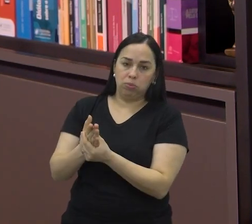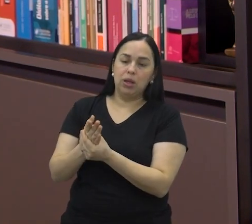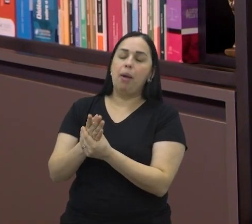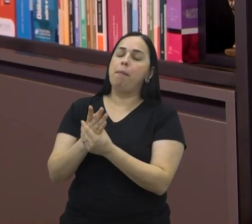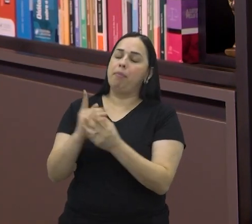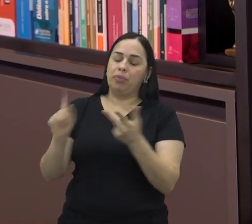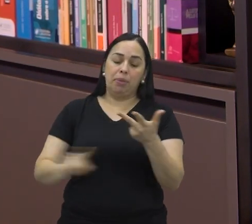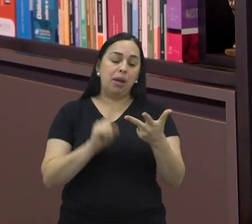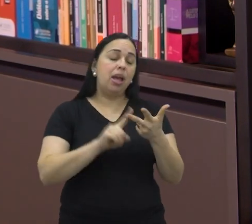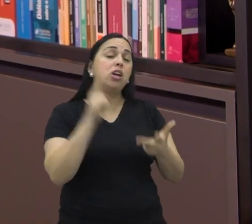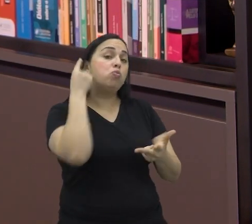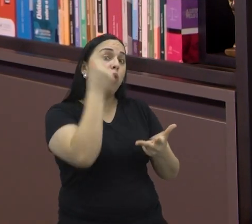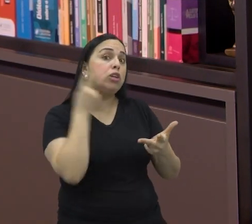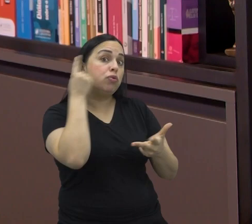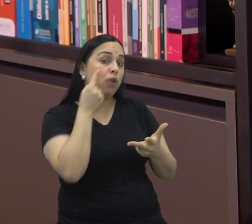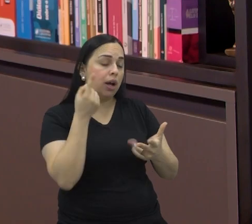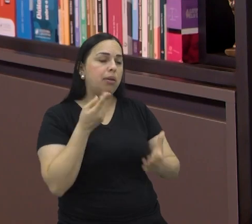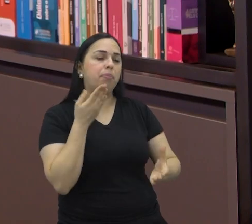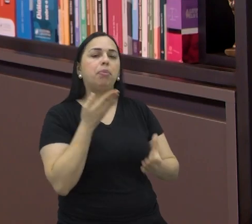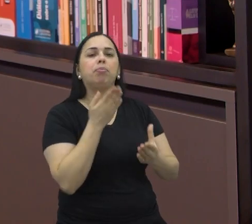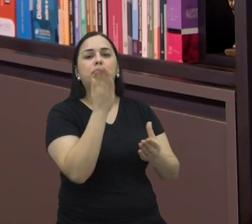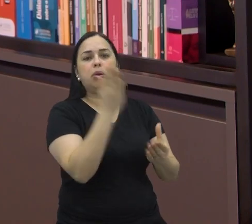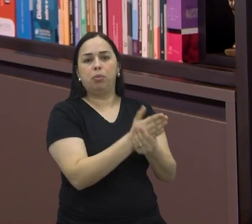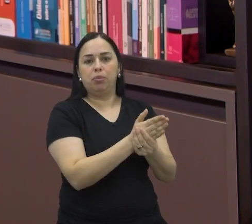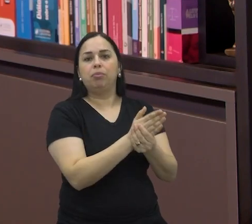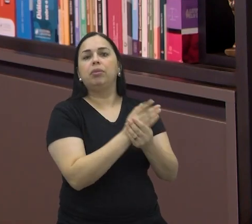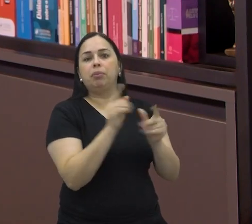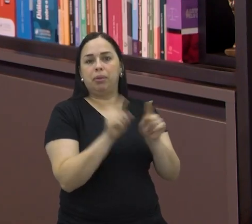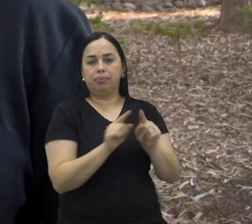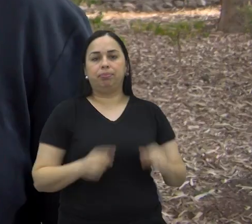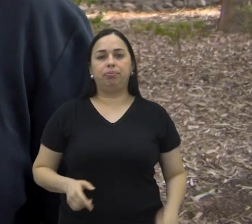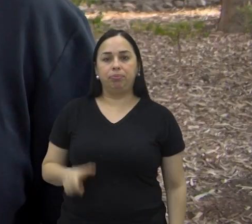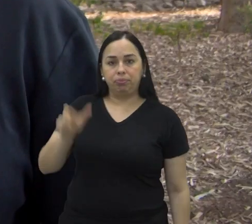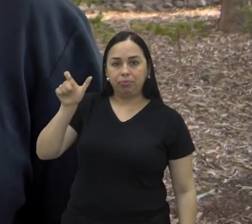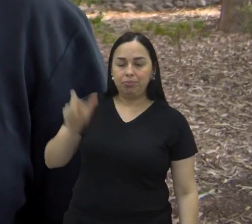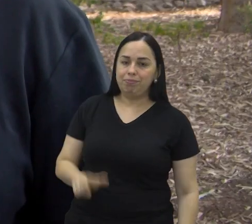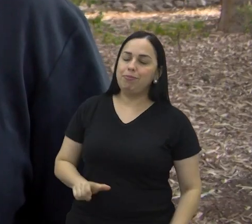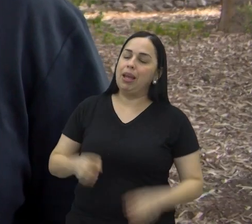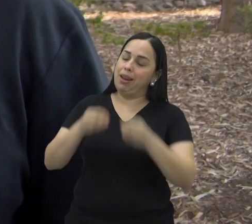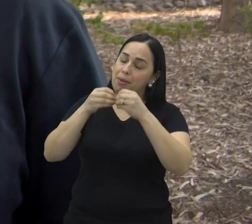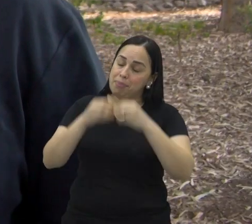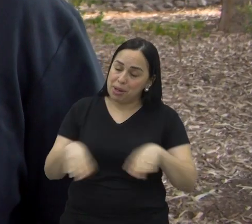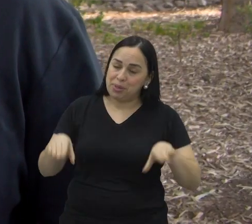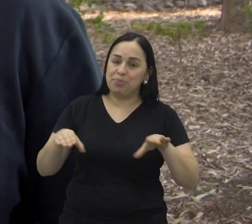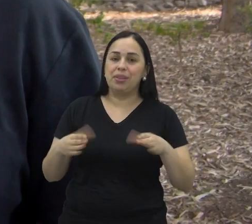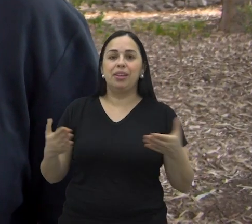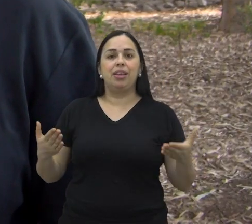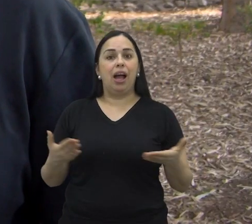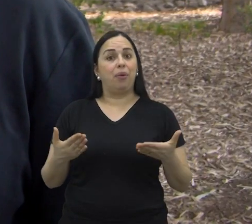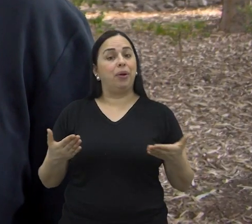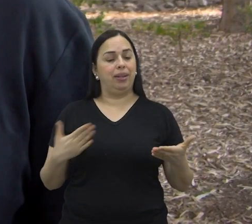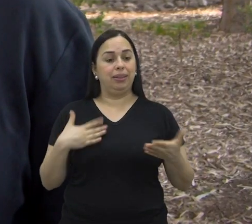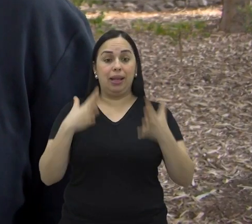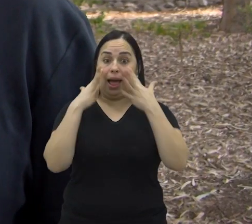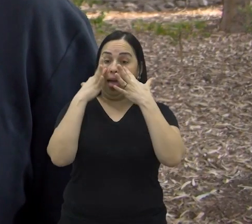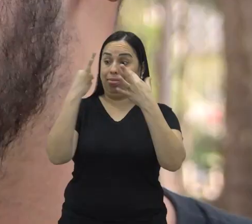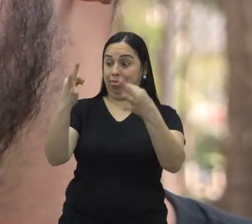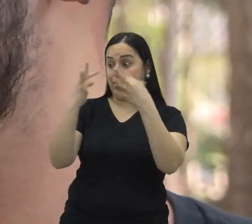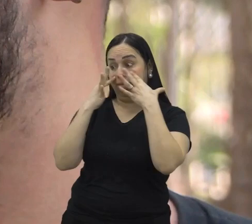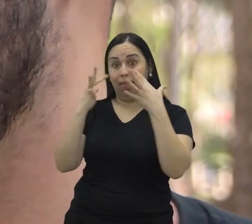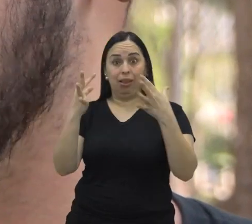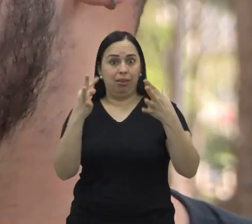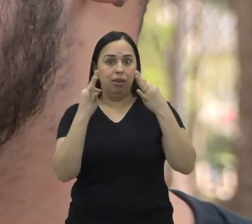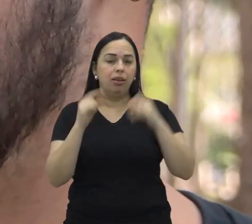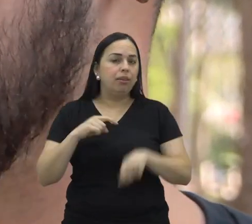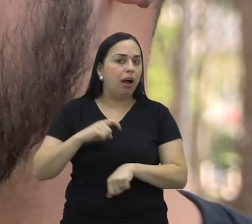último caso, procurar um advogado de sua confiança e entrar com uma demanda judicial. Depois do prejuízo, João redobrou o cuidado.